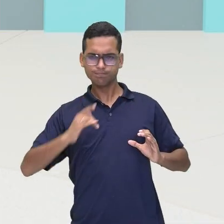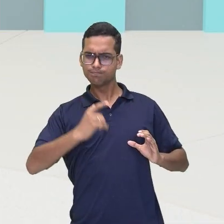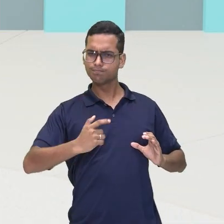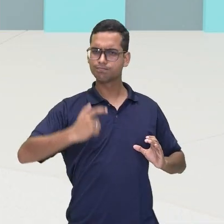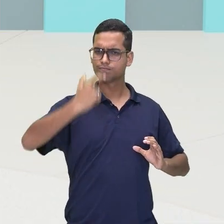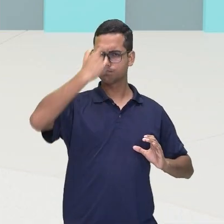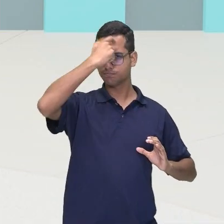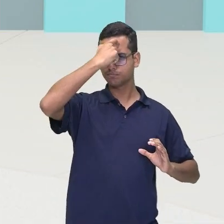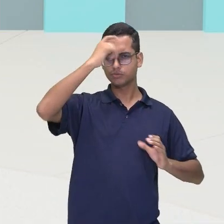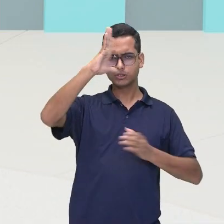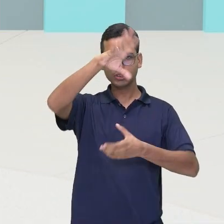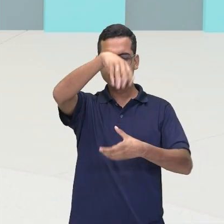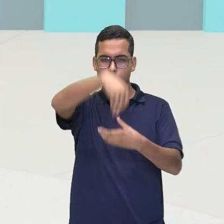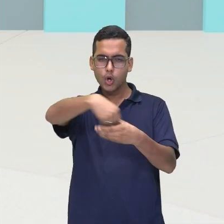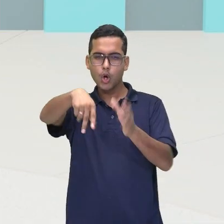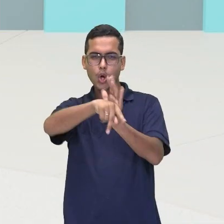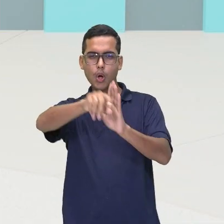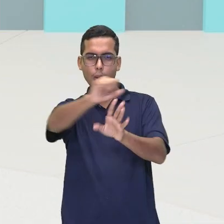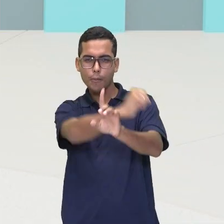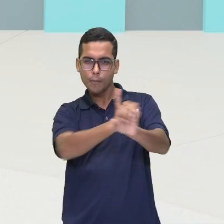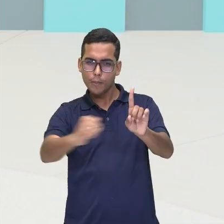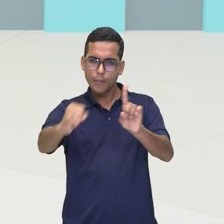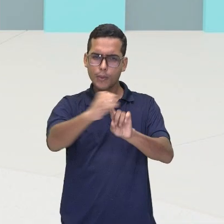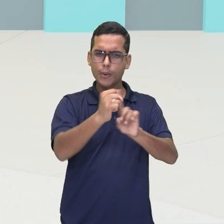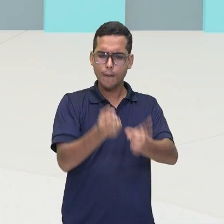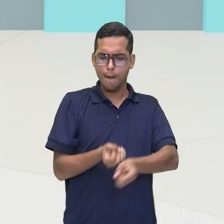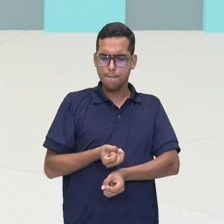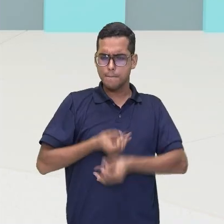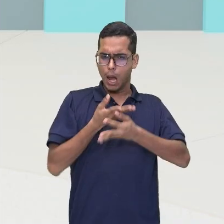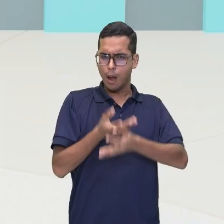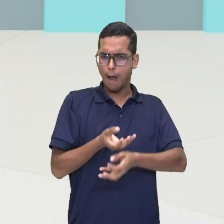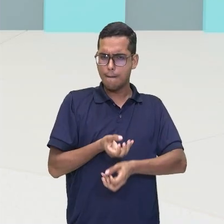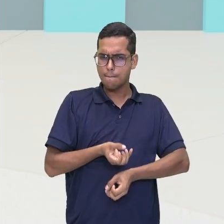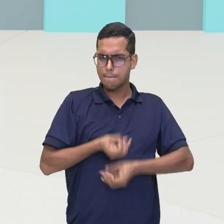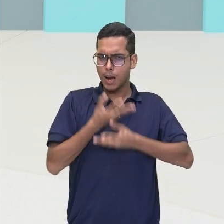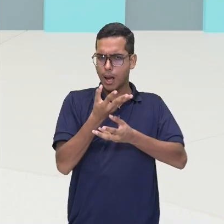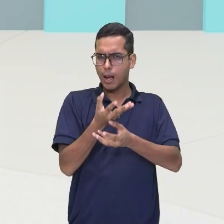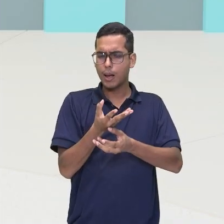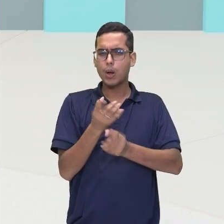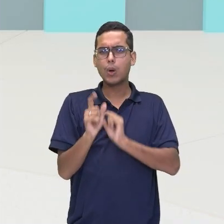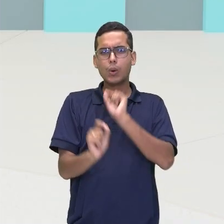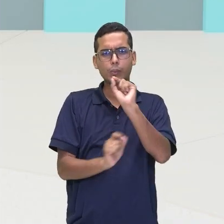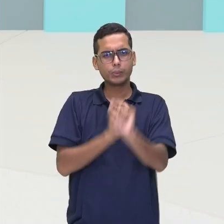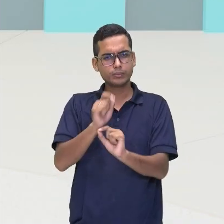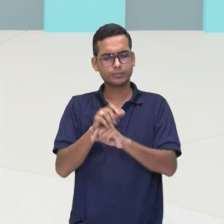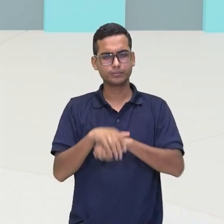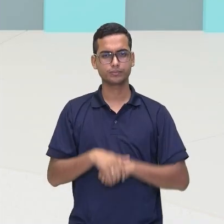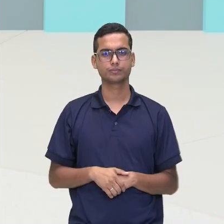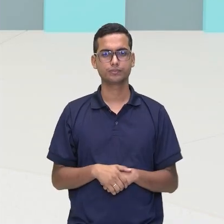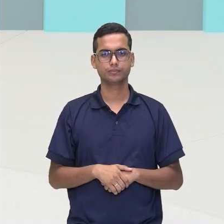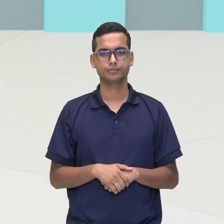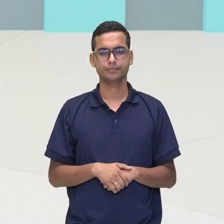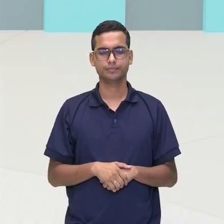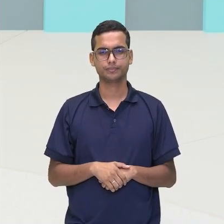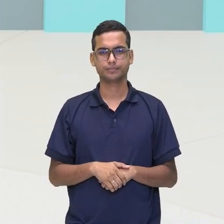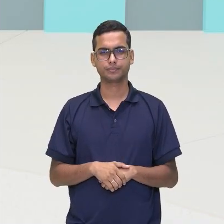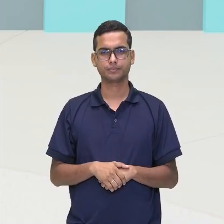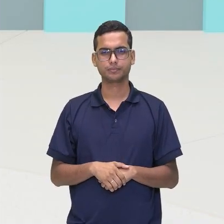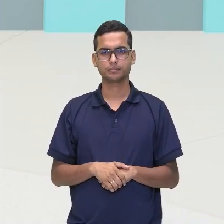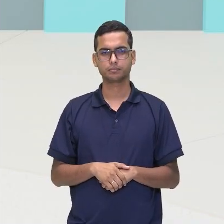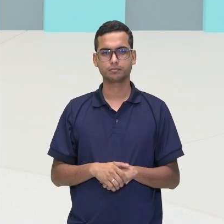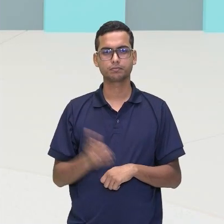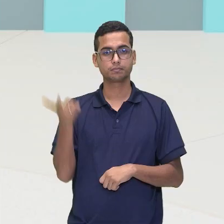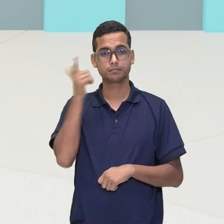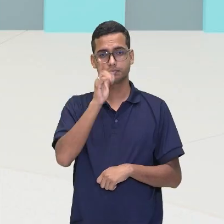dentro dessa própria necessidade de manifestar que rompe. E vamos ter aqui a